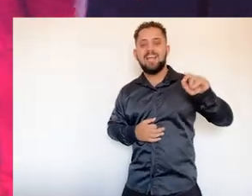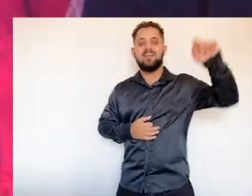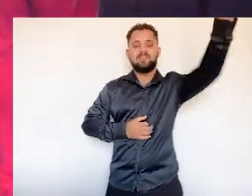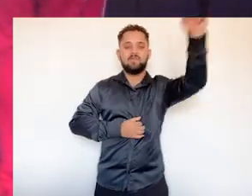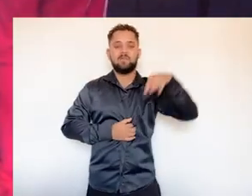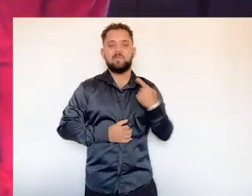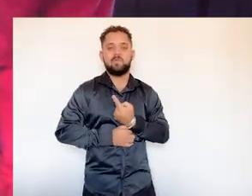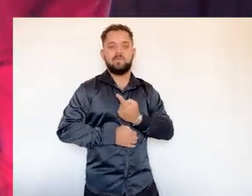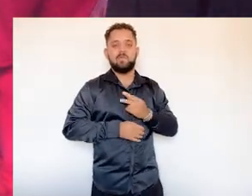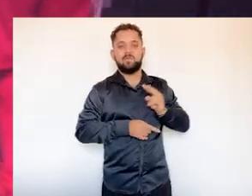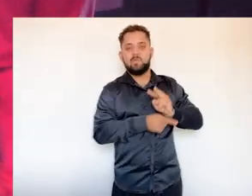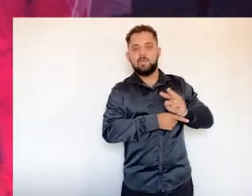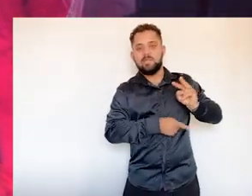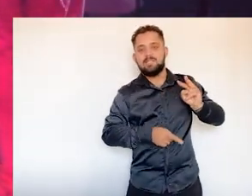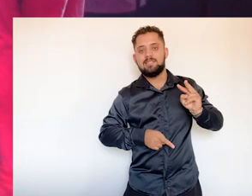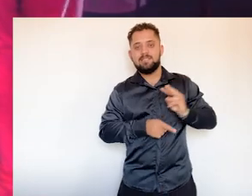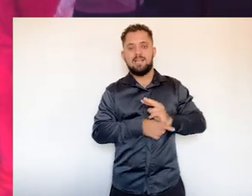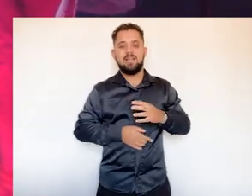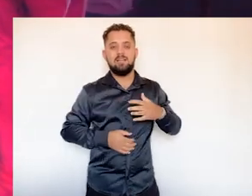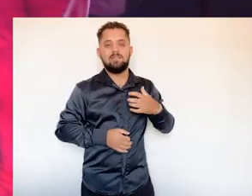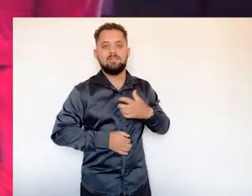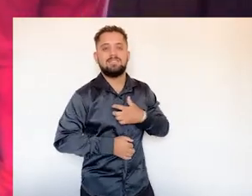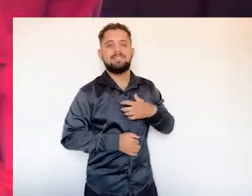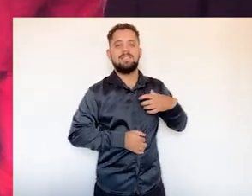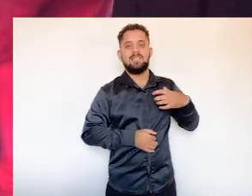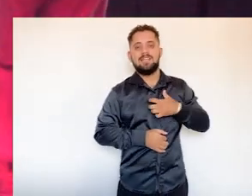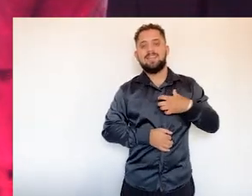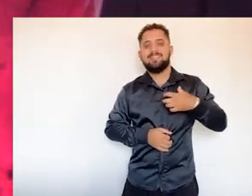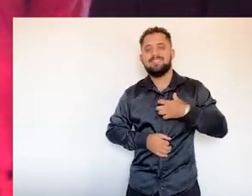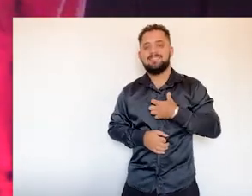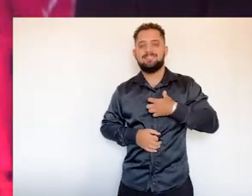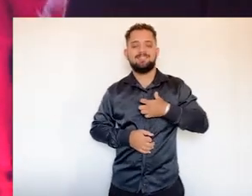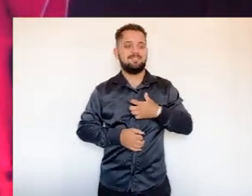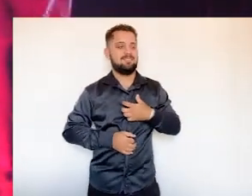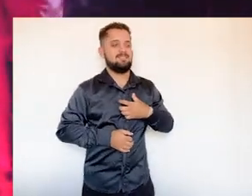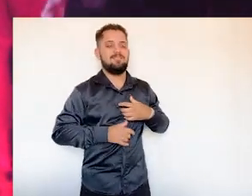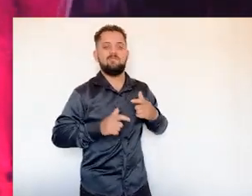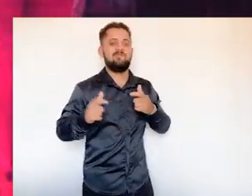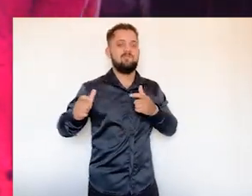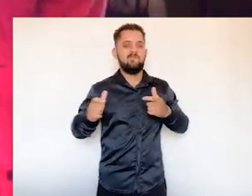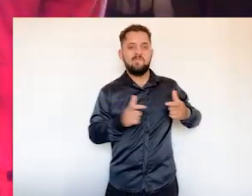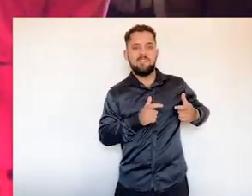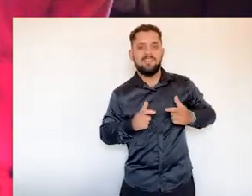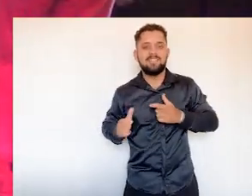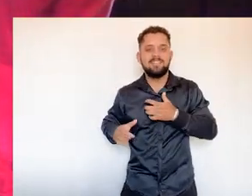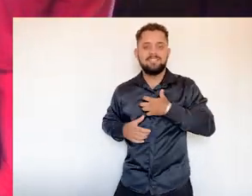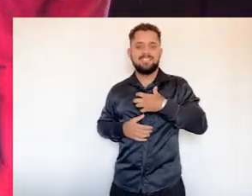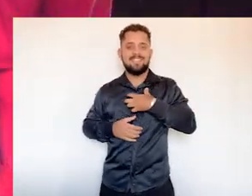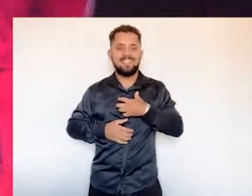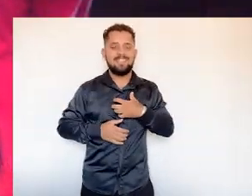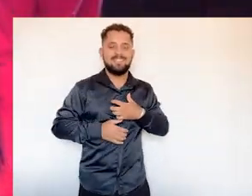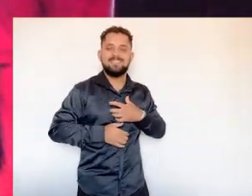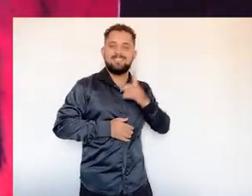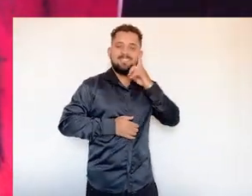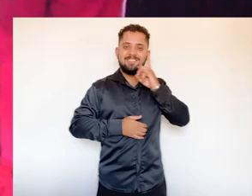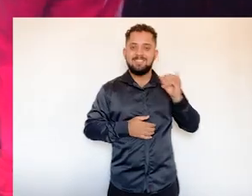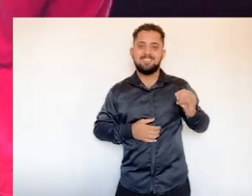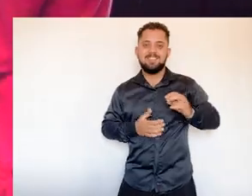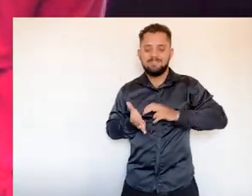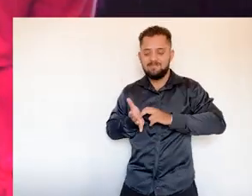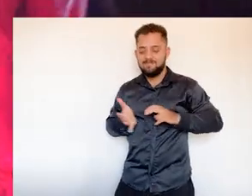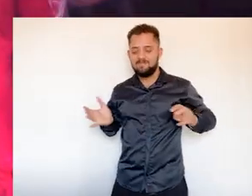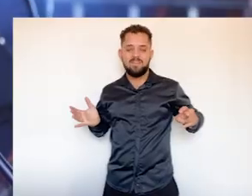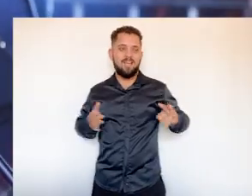quentinho como o sol, e grande aço lá bemol. Quentinho como o sol, e grande aço lá bemol. Esquentando esses cangotes,